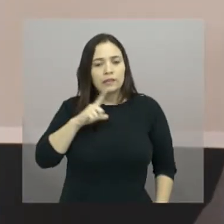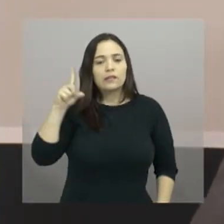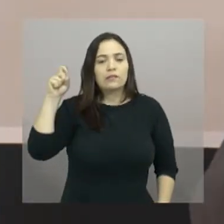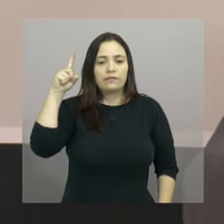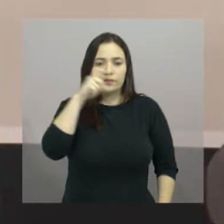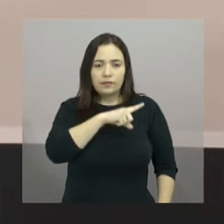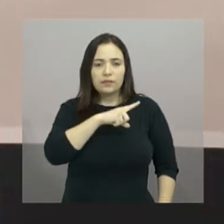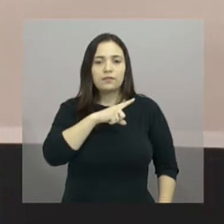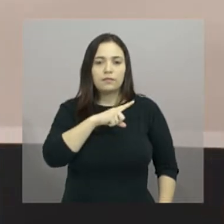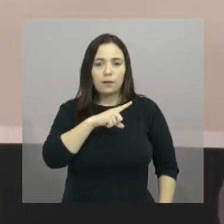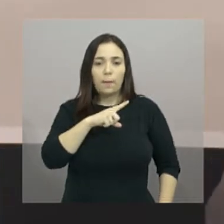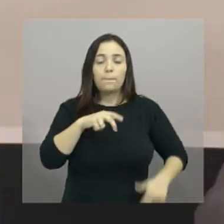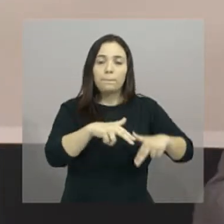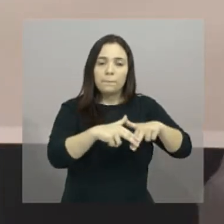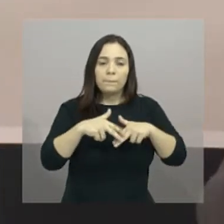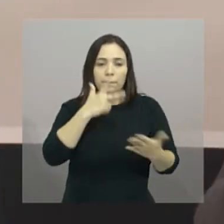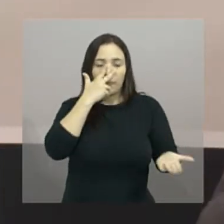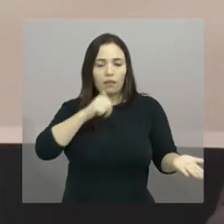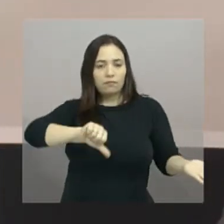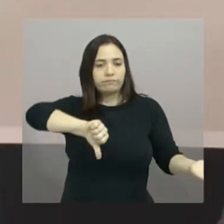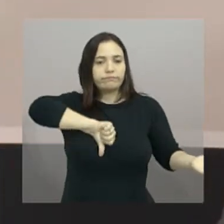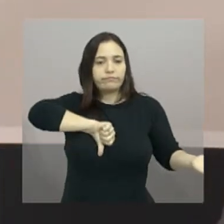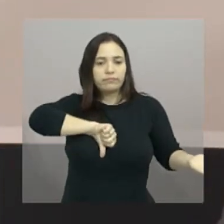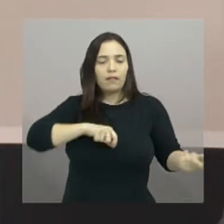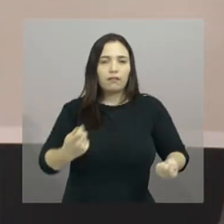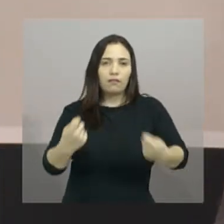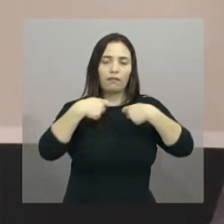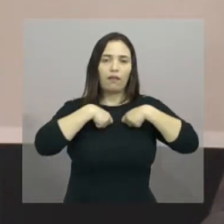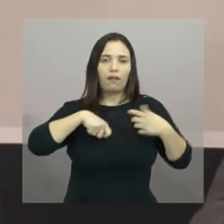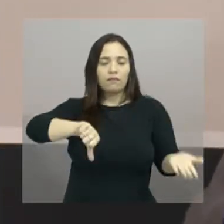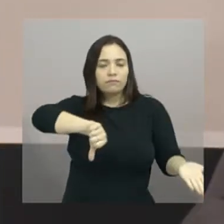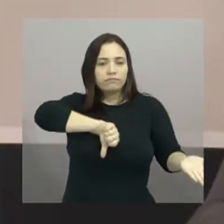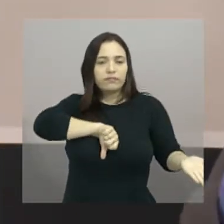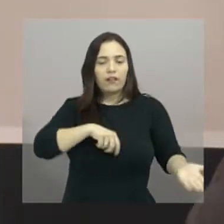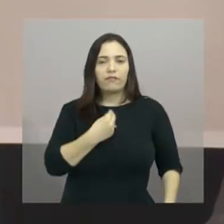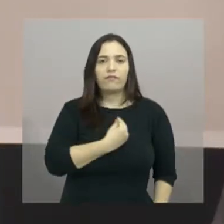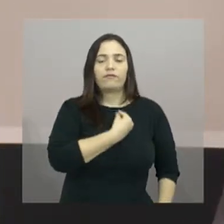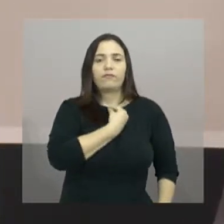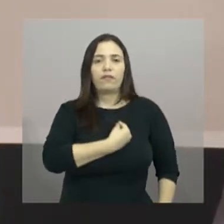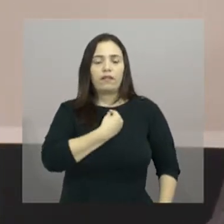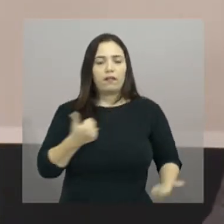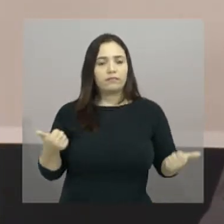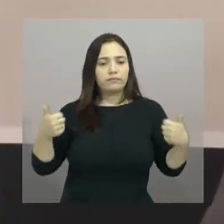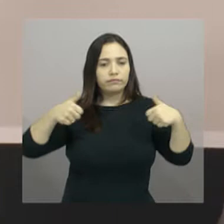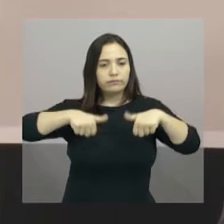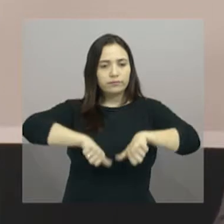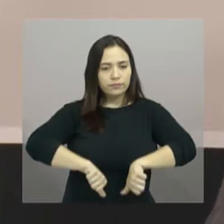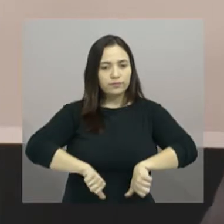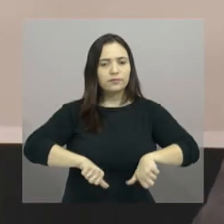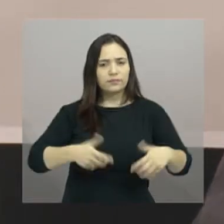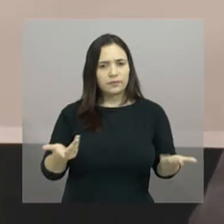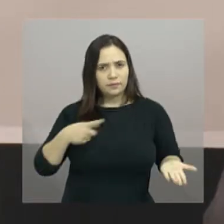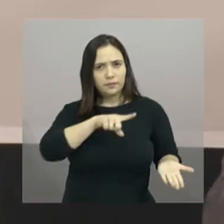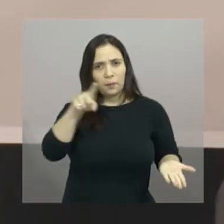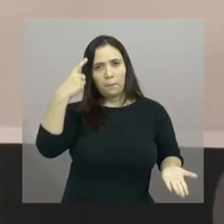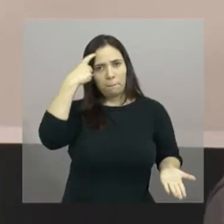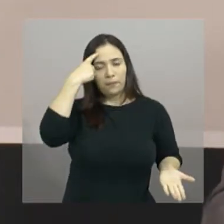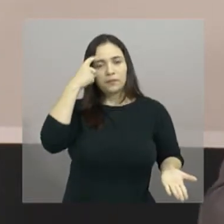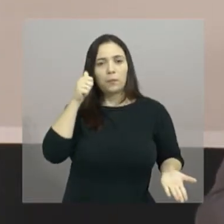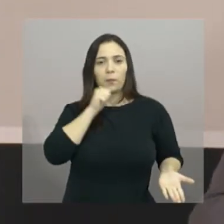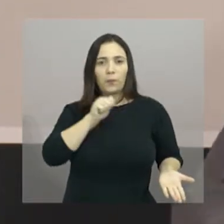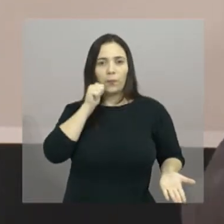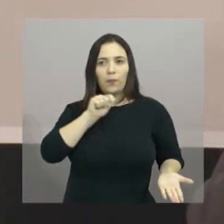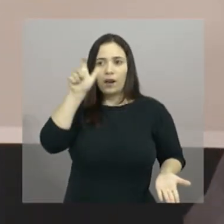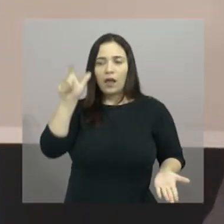aí isso piora ainda o quadro, de vida, daquela qualidade de vida daquela mulher. Imagine uma mulher que passou por um processo